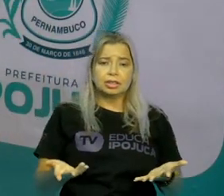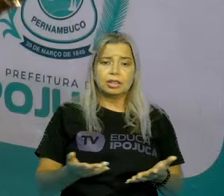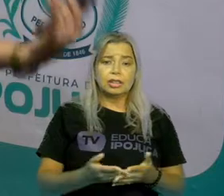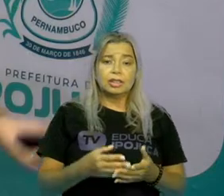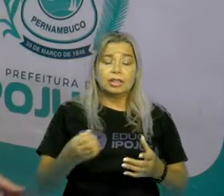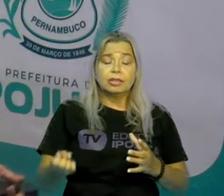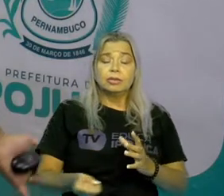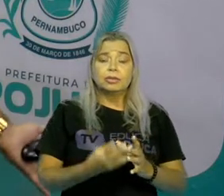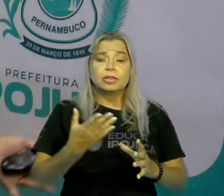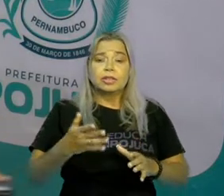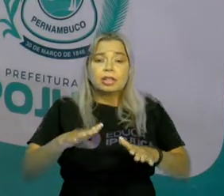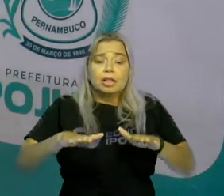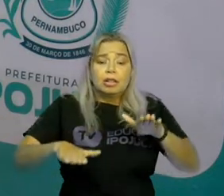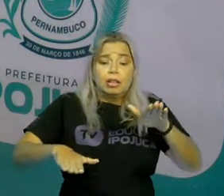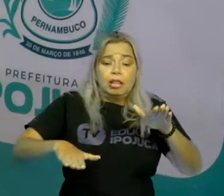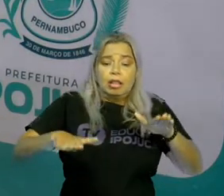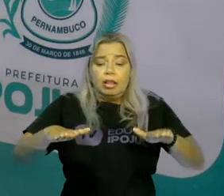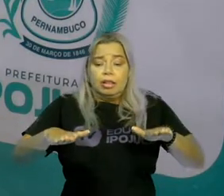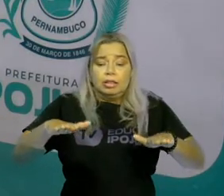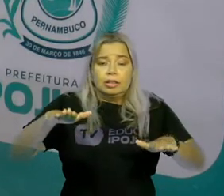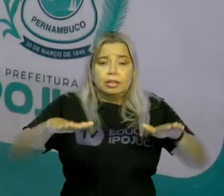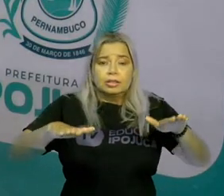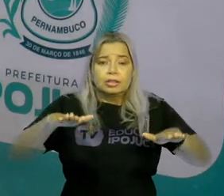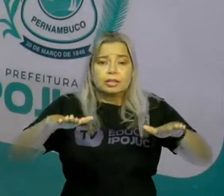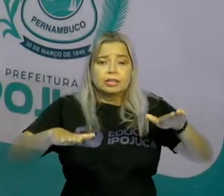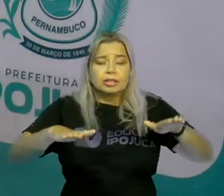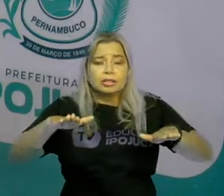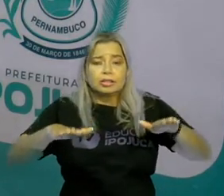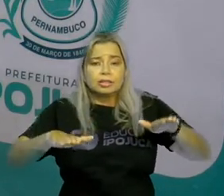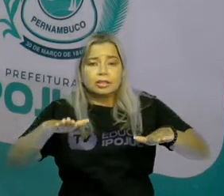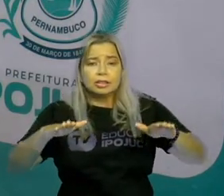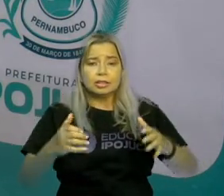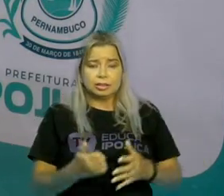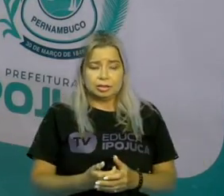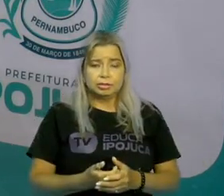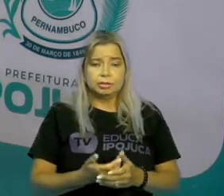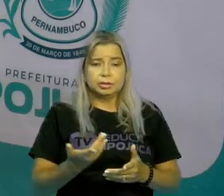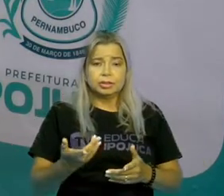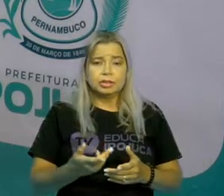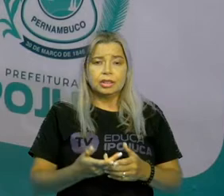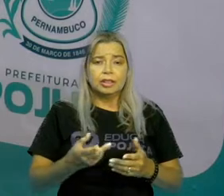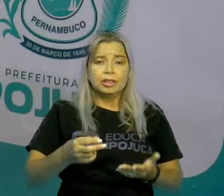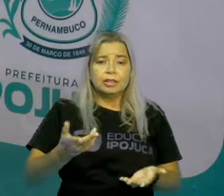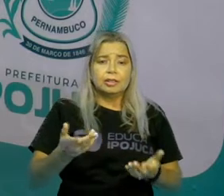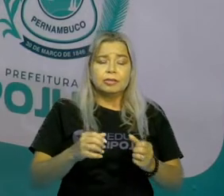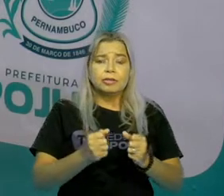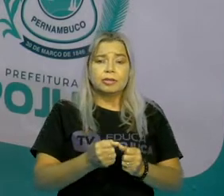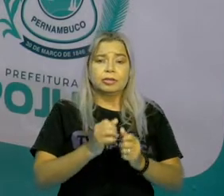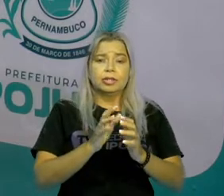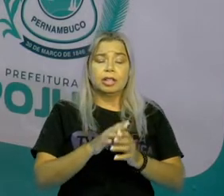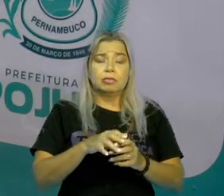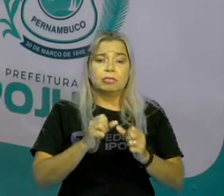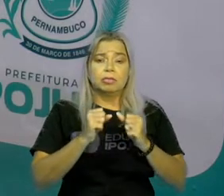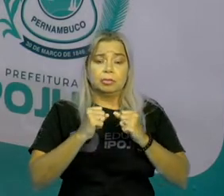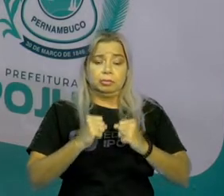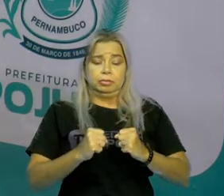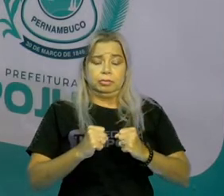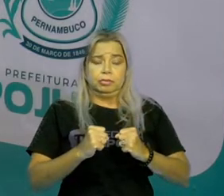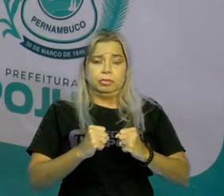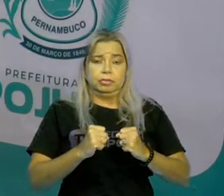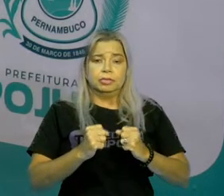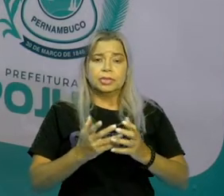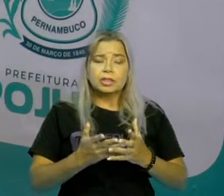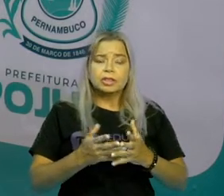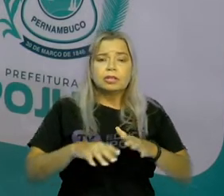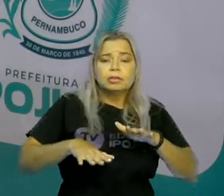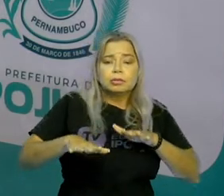cria equilíbrio, a gente tem esse movimento articulado, a gente não vai congelando, porque no momento que a gente tem um